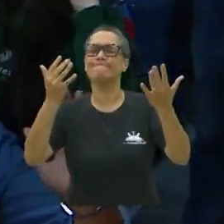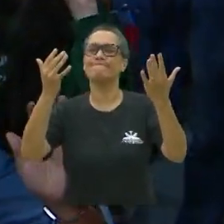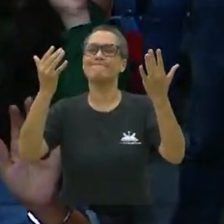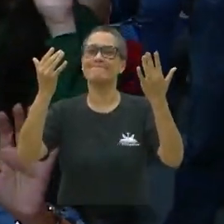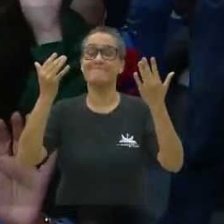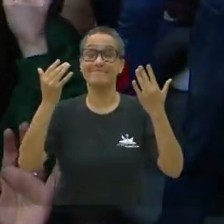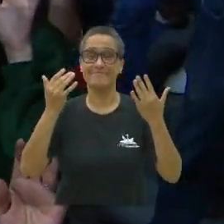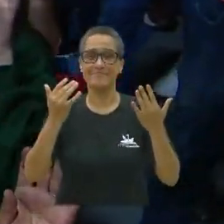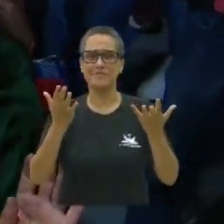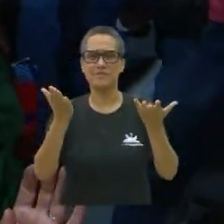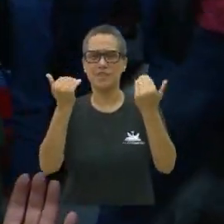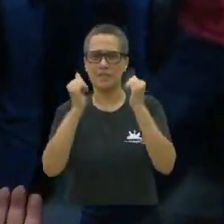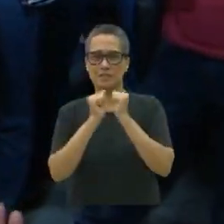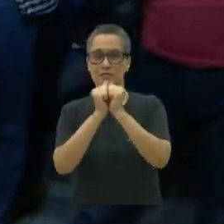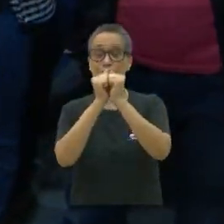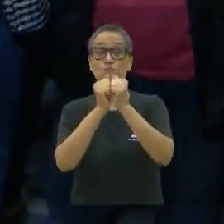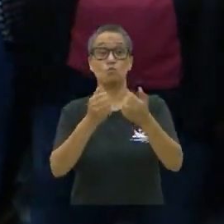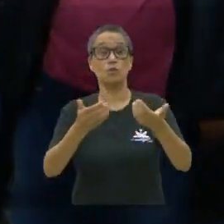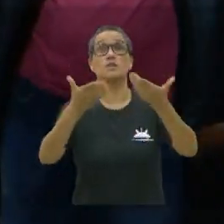Espírito.